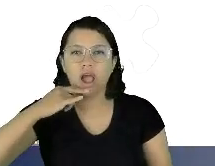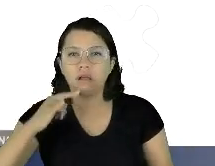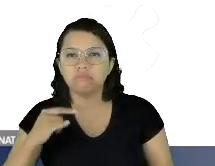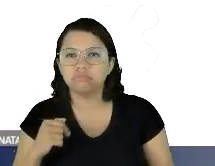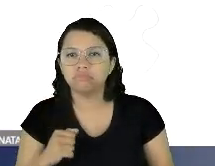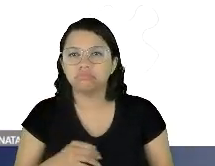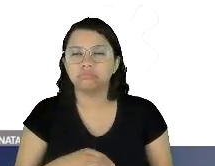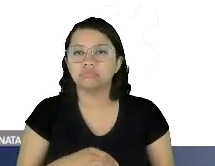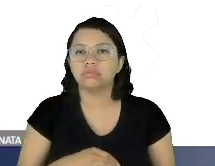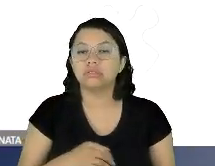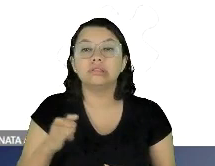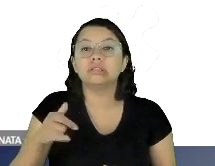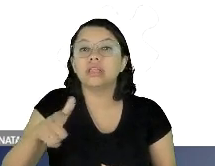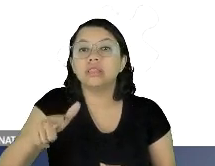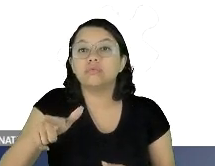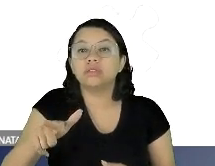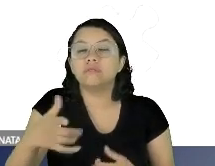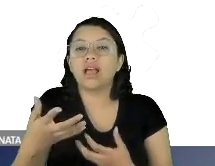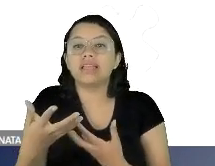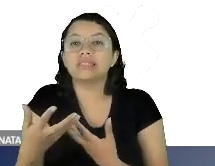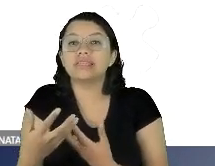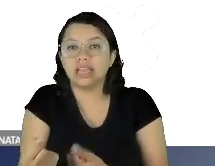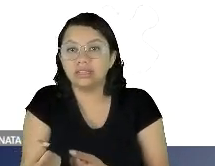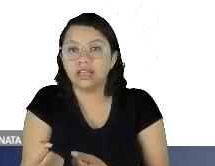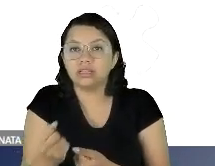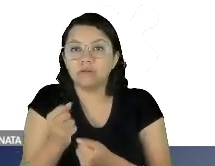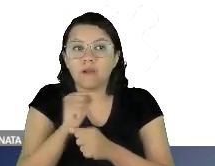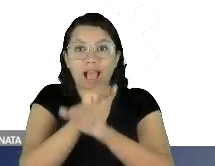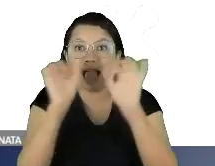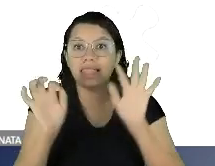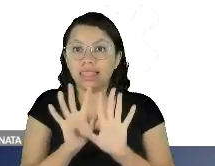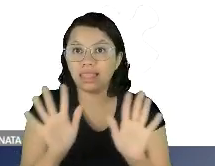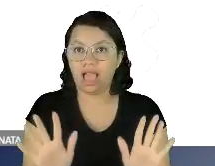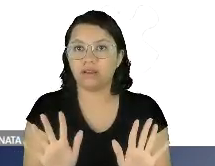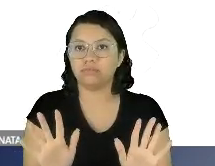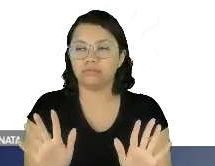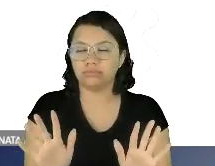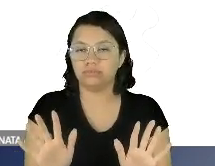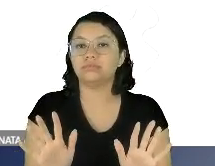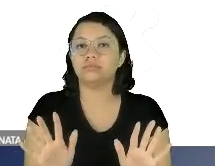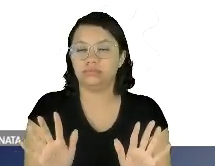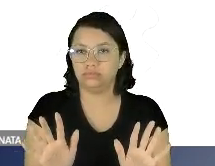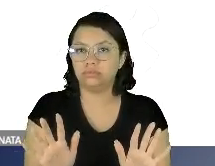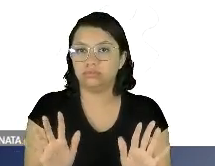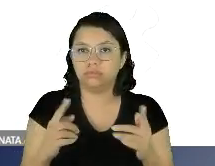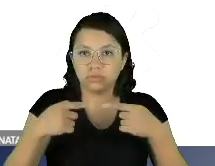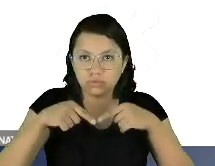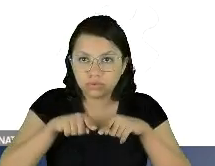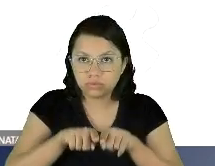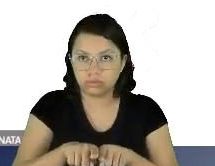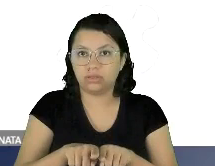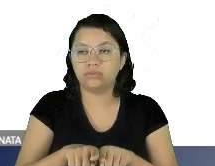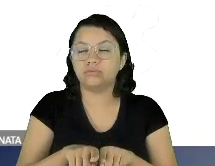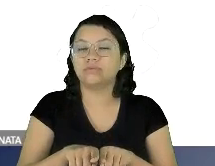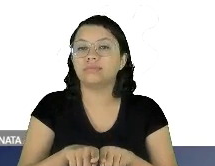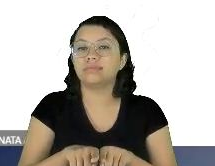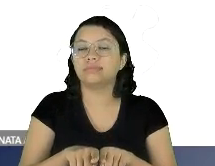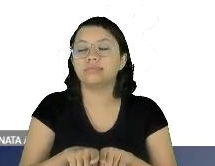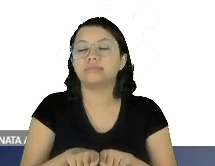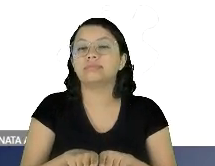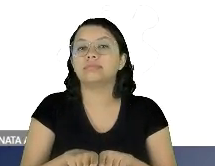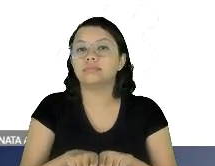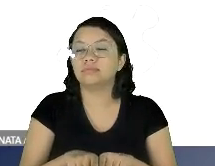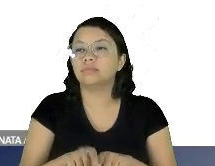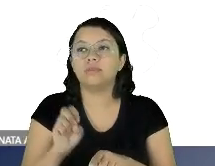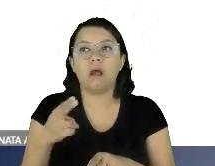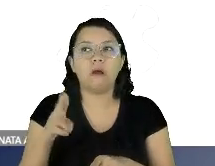Se não teve o consentimento expresso para uma empreitada sexual, para